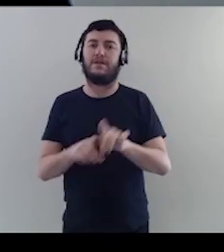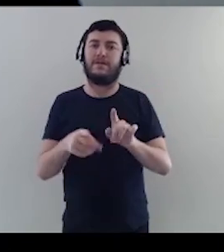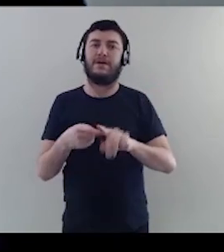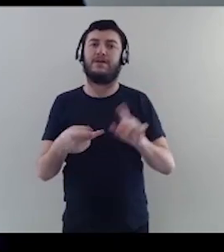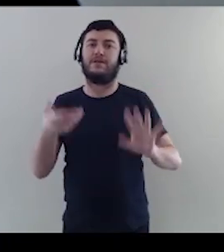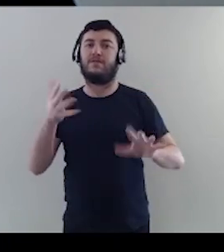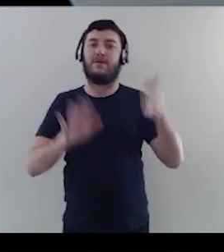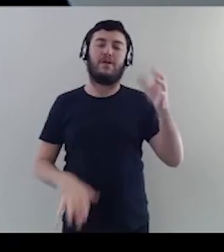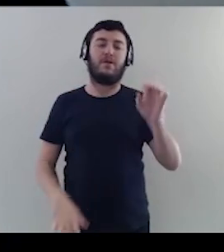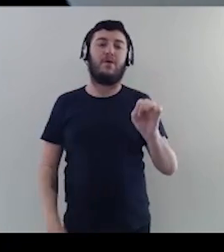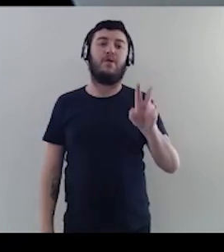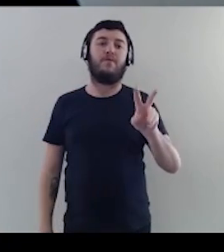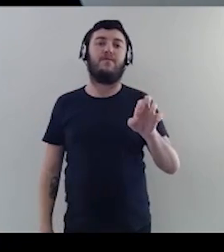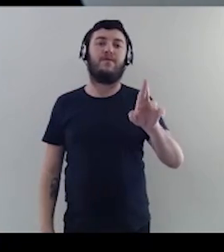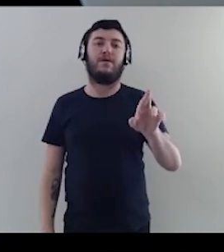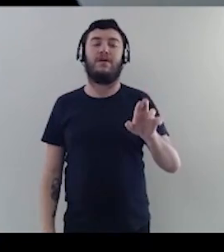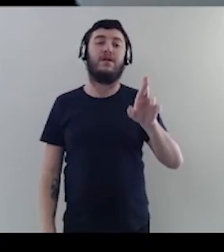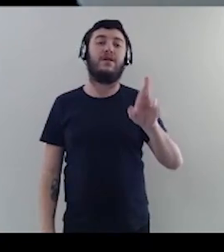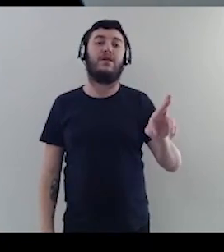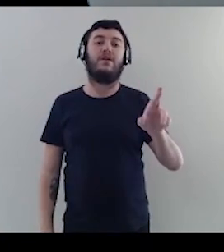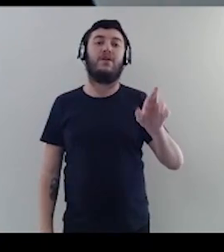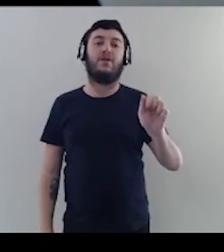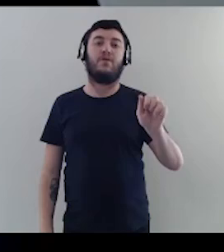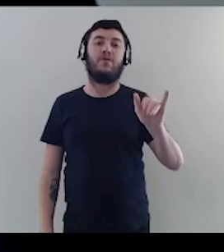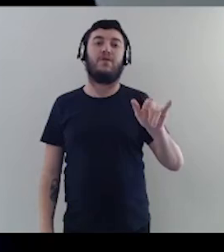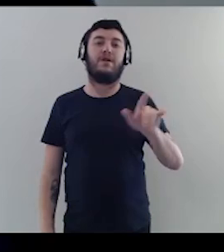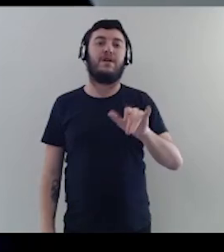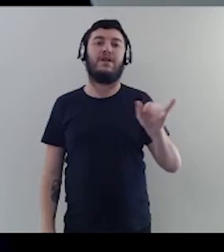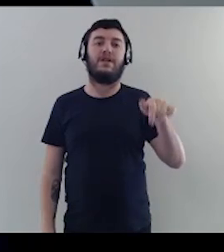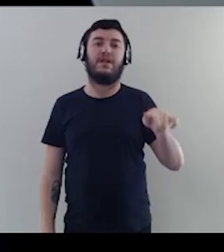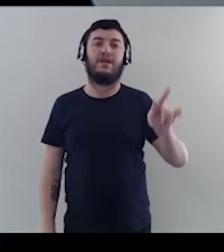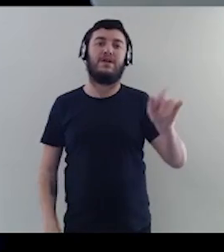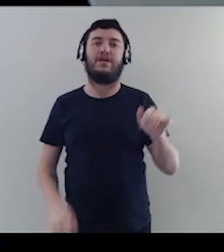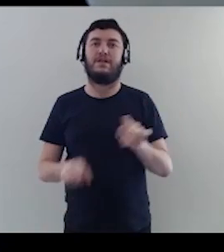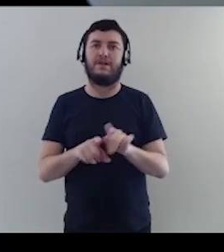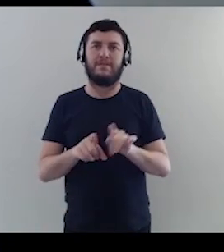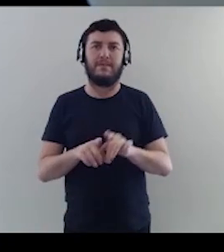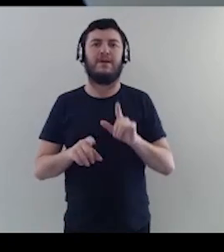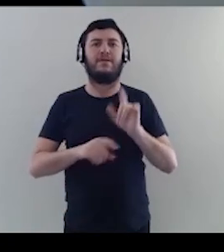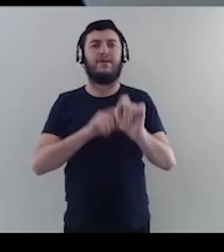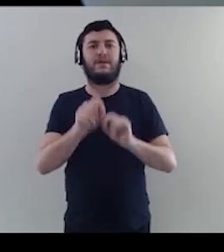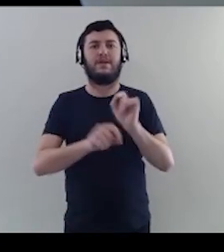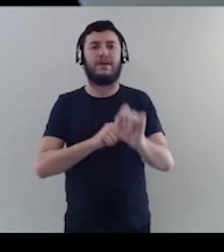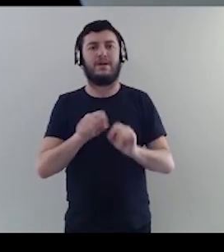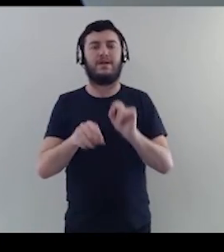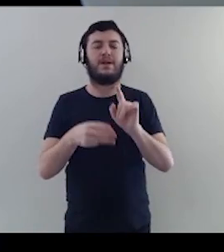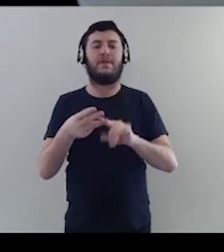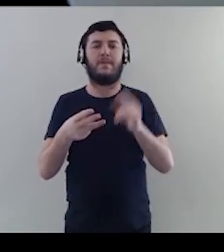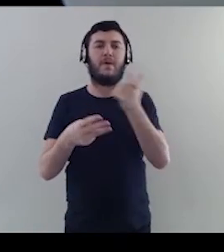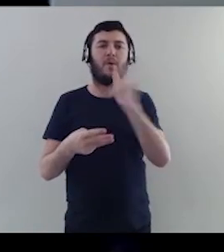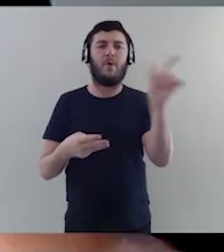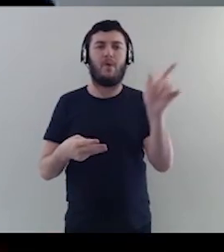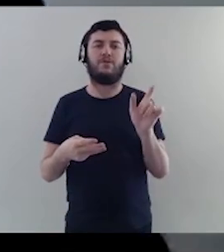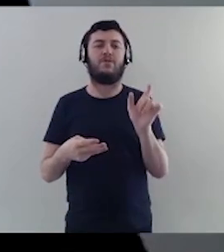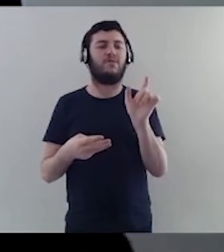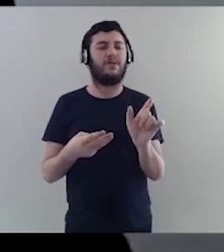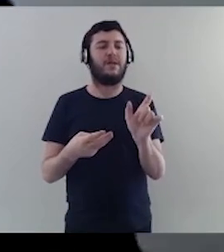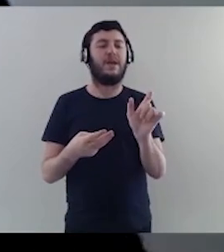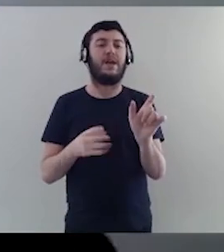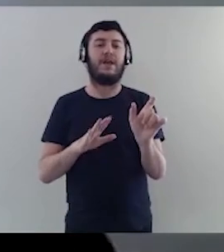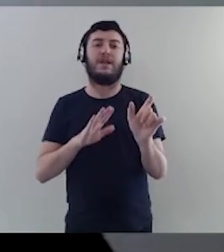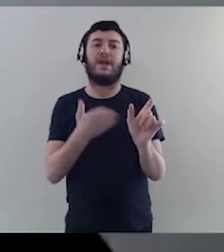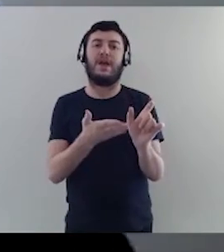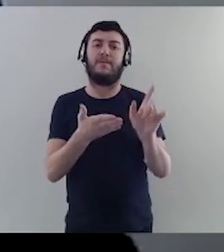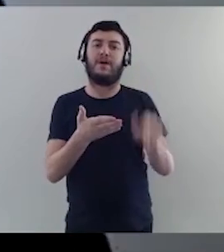a alteração que na doutrina anglo-saxónica se designa por transformation. Sobre